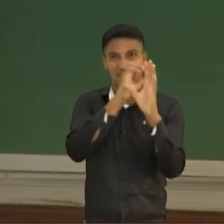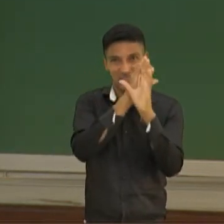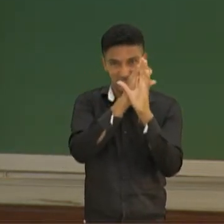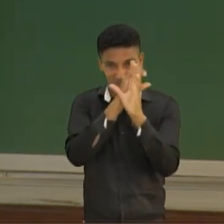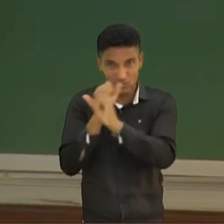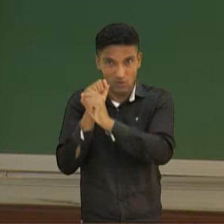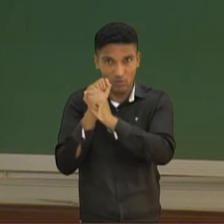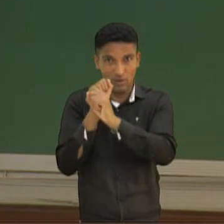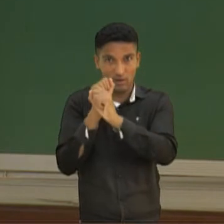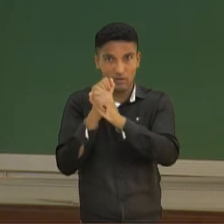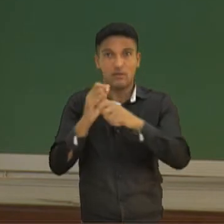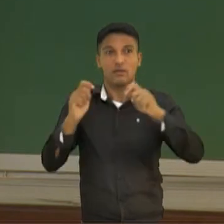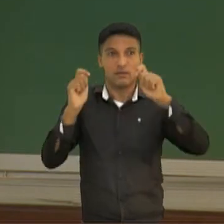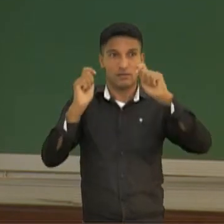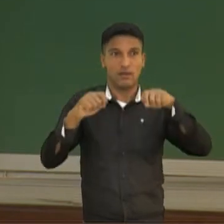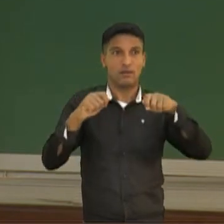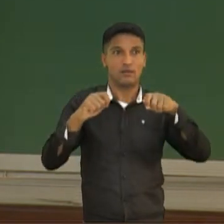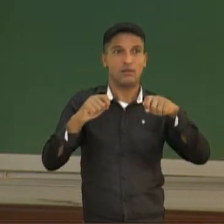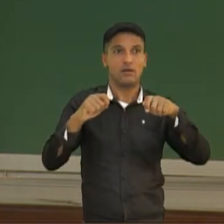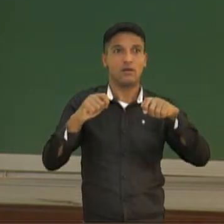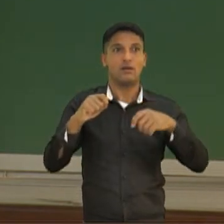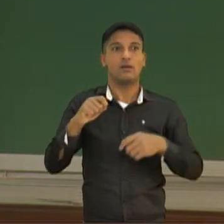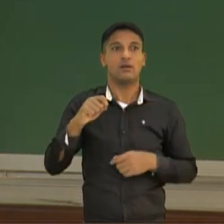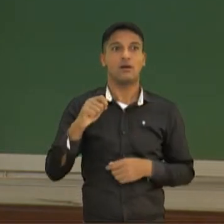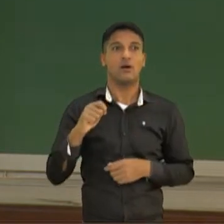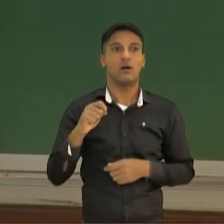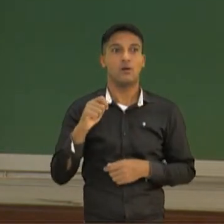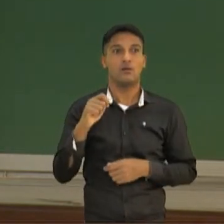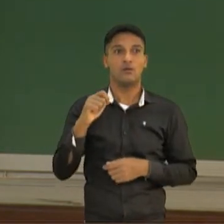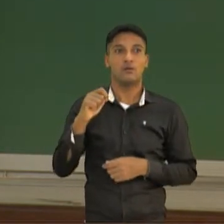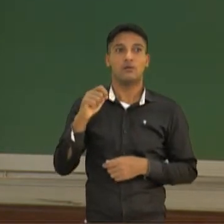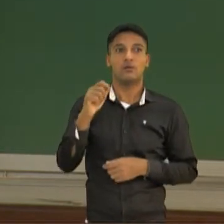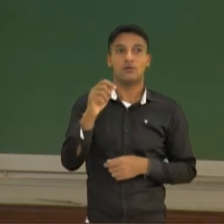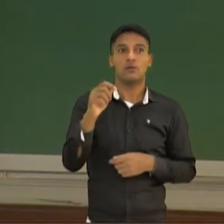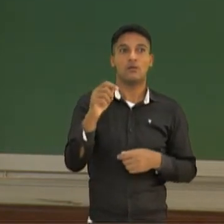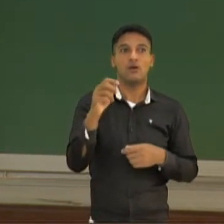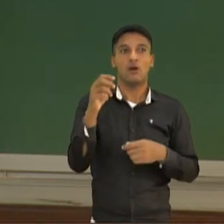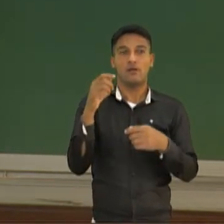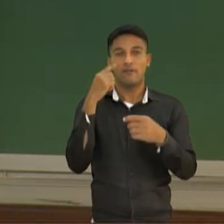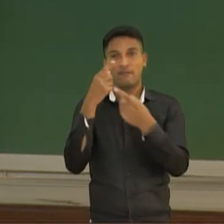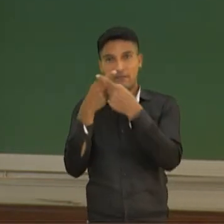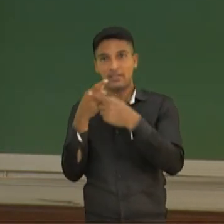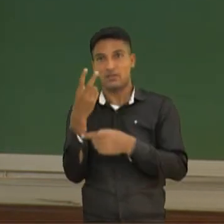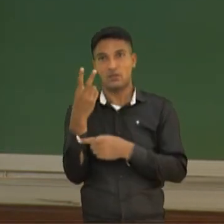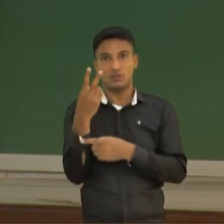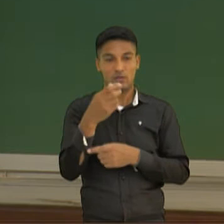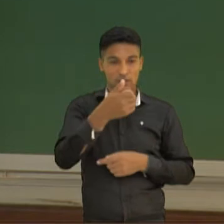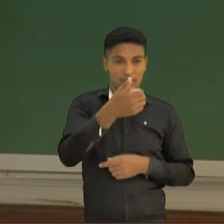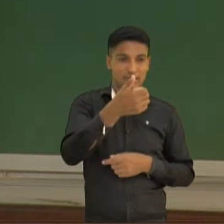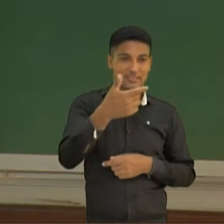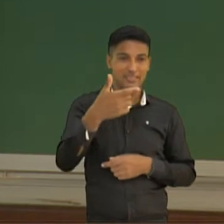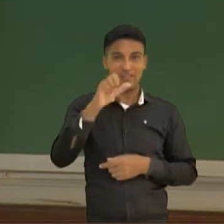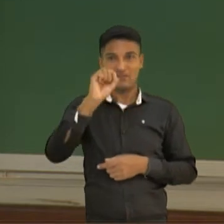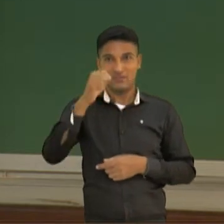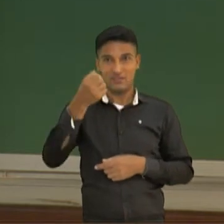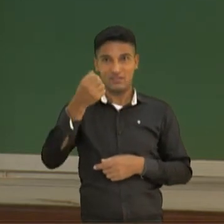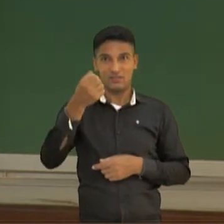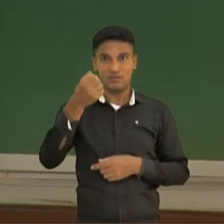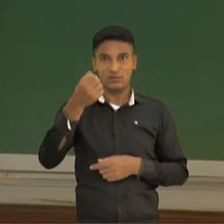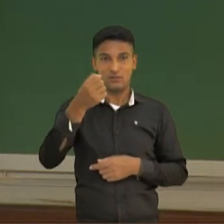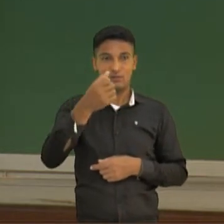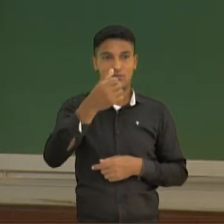2. Lembram? Olha lá, quando a gente faz aqui no vezes 2, a gente já sabe que 128 mais 128 é